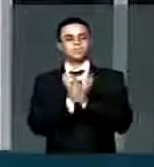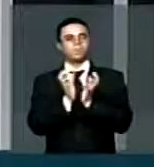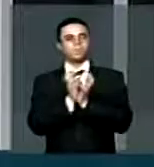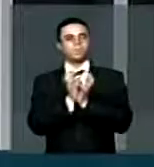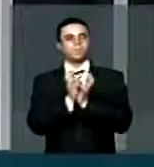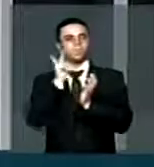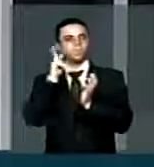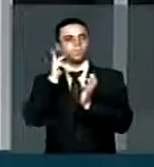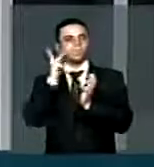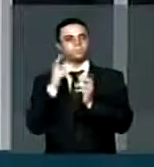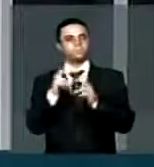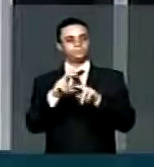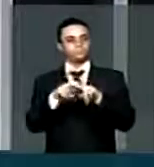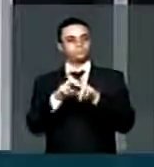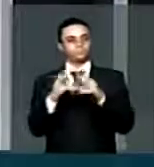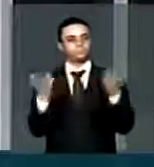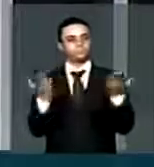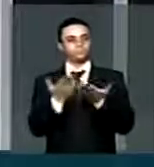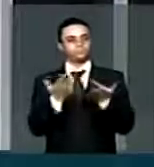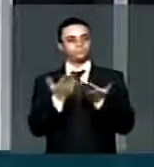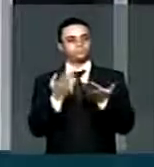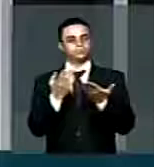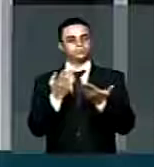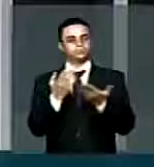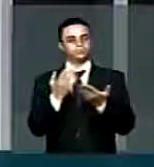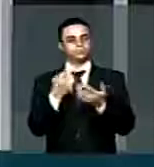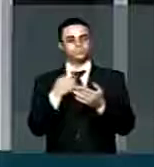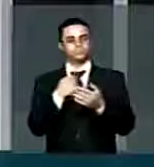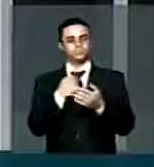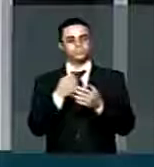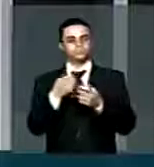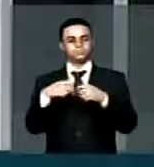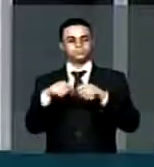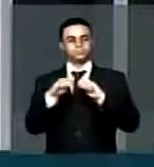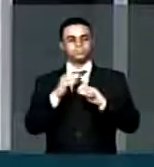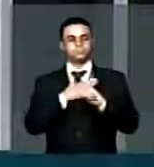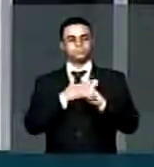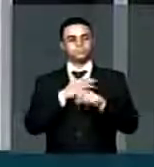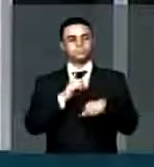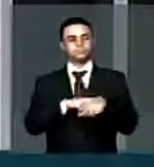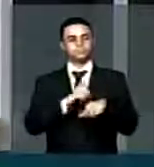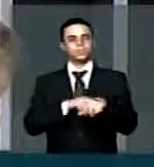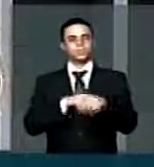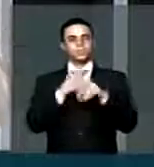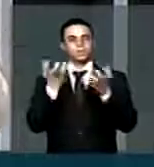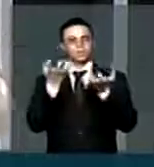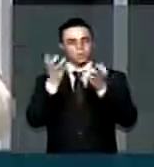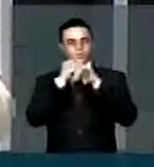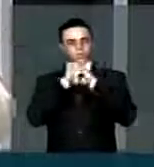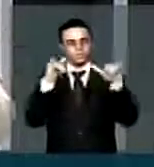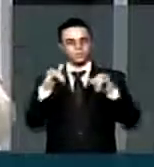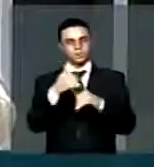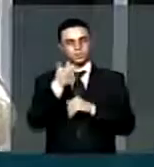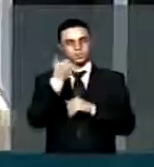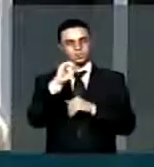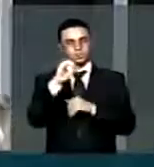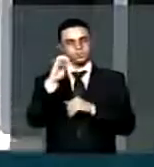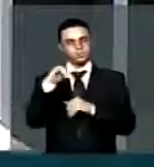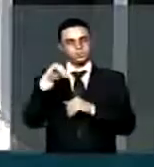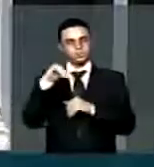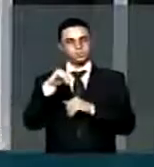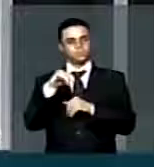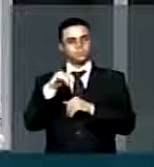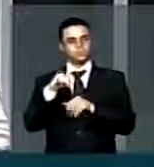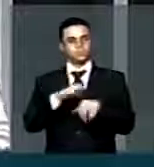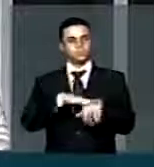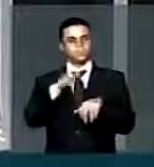partidos políticos. E hoje delegou a mim, o meu partido, este tempo para fazer um pronunciamento com tranquilidade, e